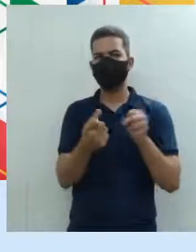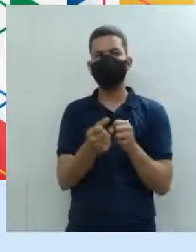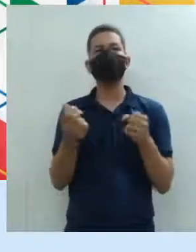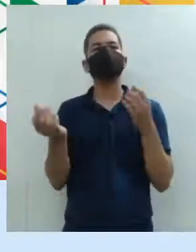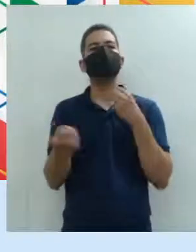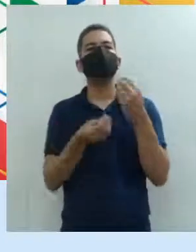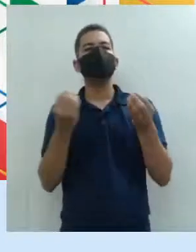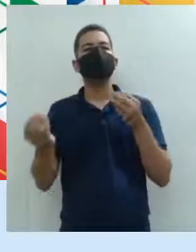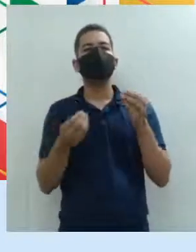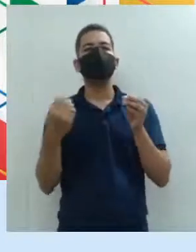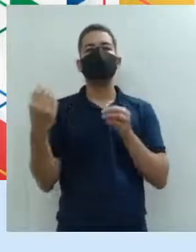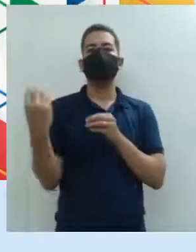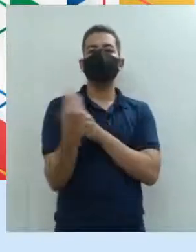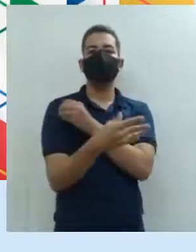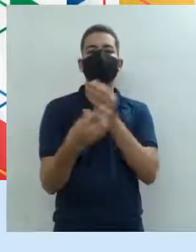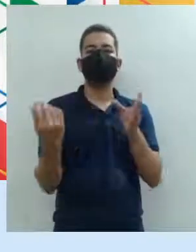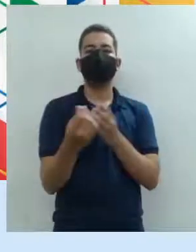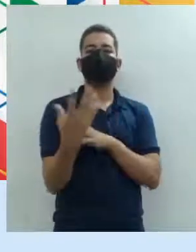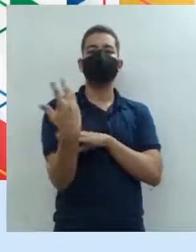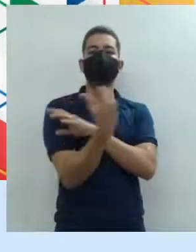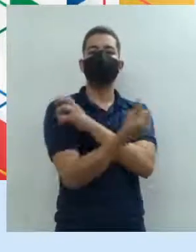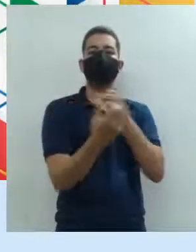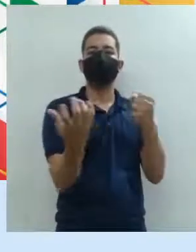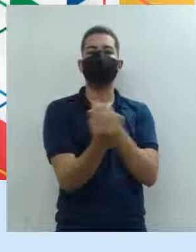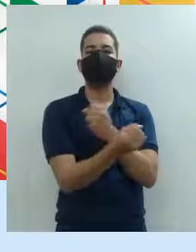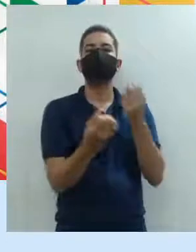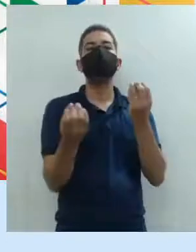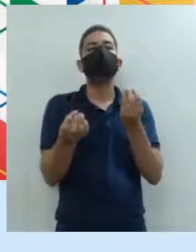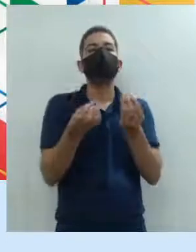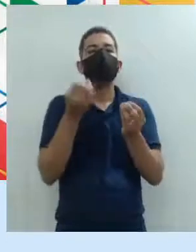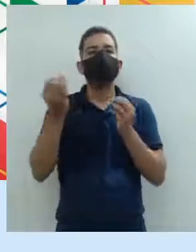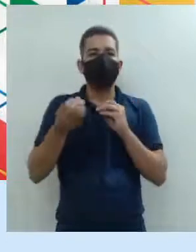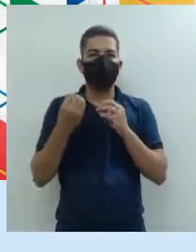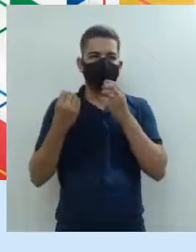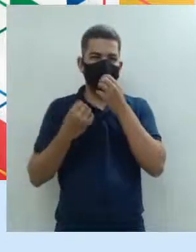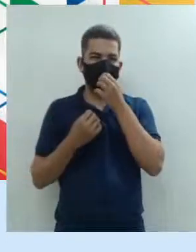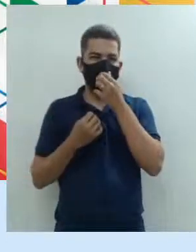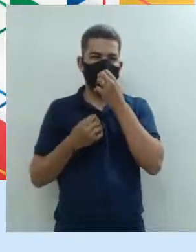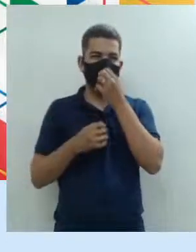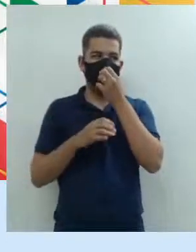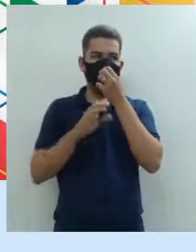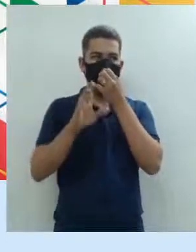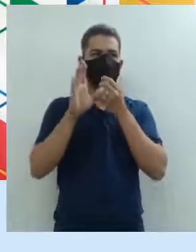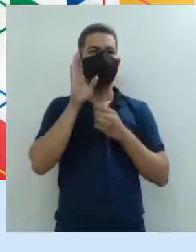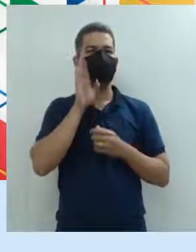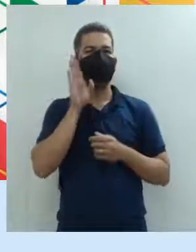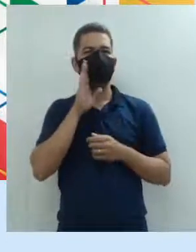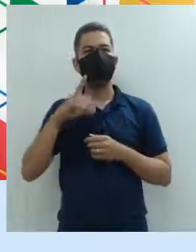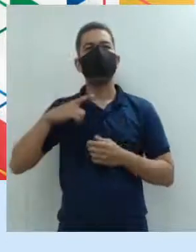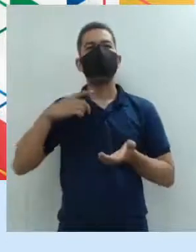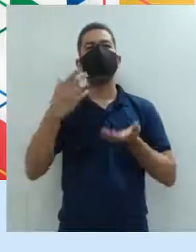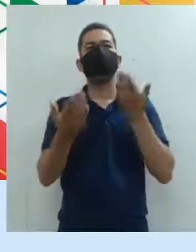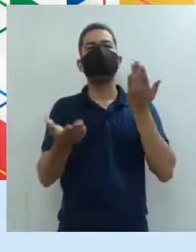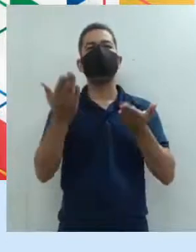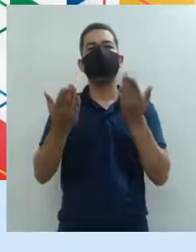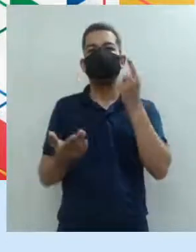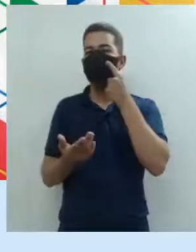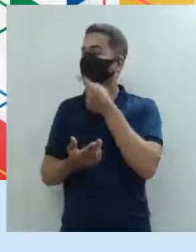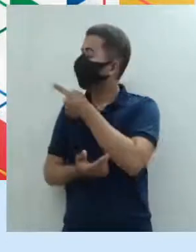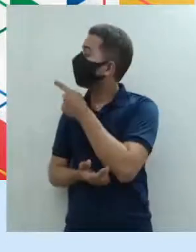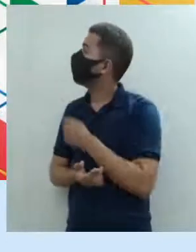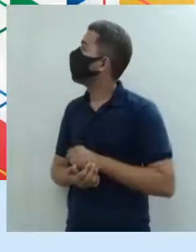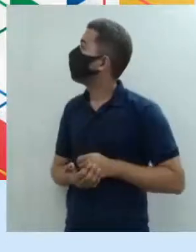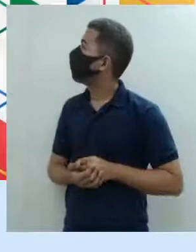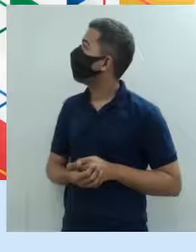essas possíveis formas do corpo A ceder o calor para o corpo B. Mas interessante, quando eles chegam no equilíbrio térmico, percebam